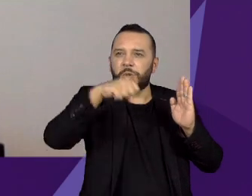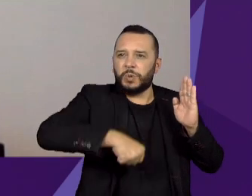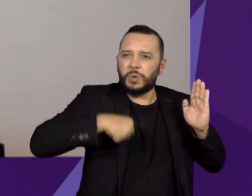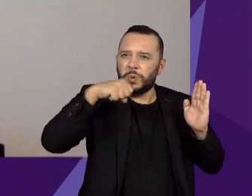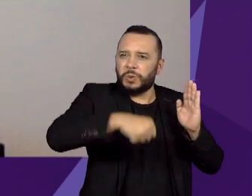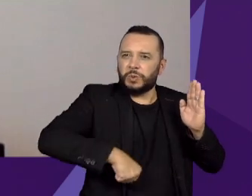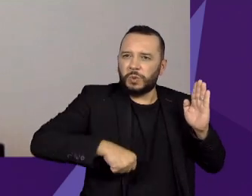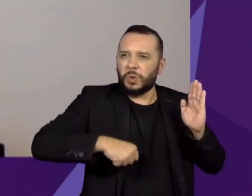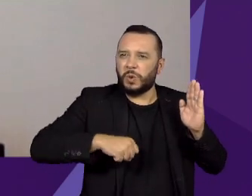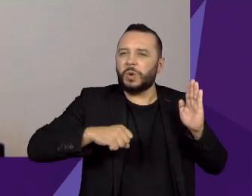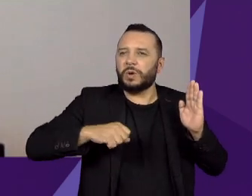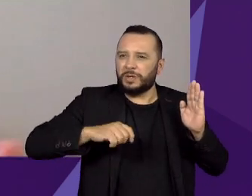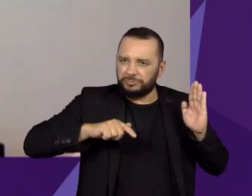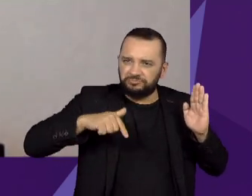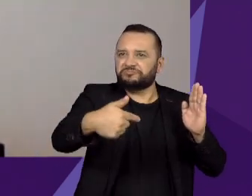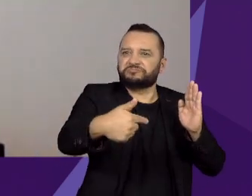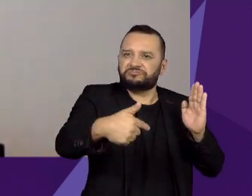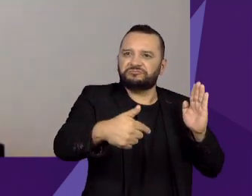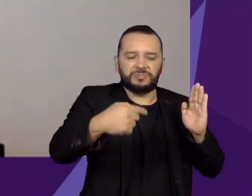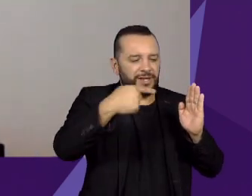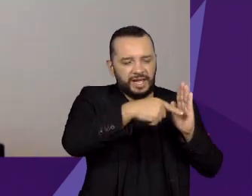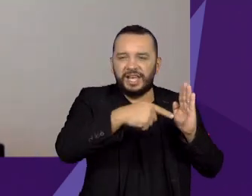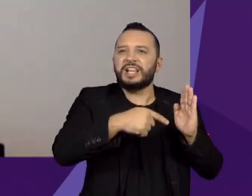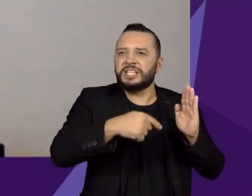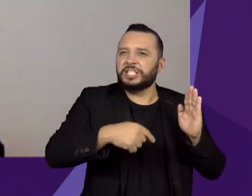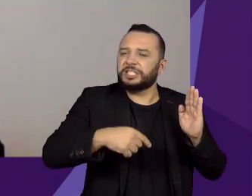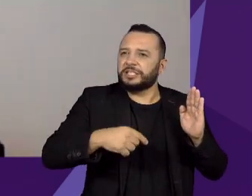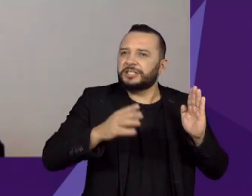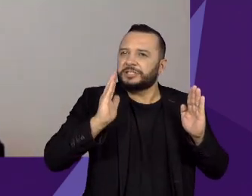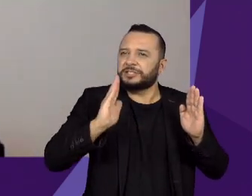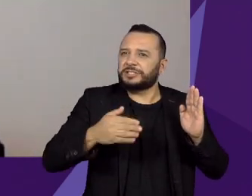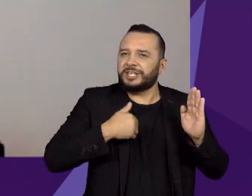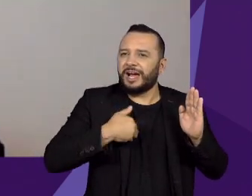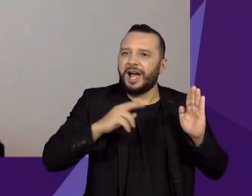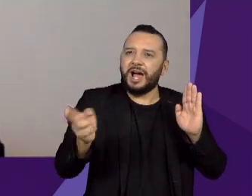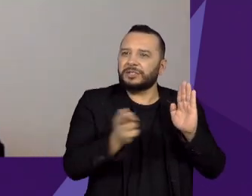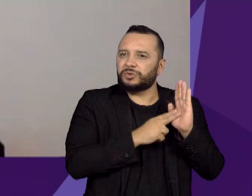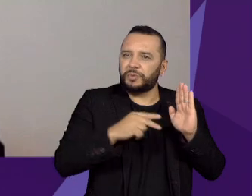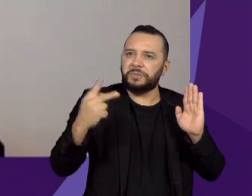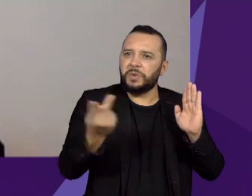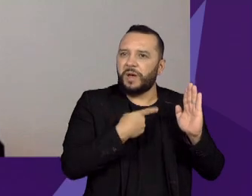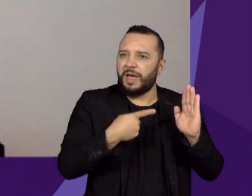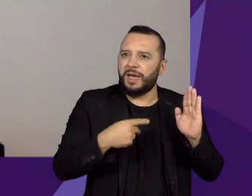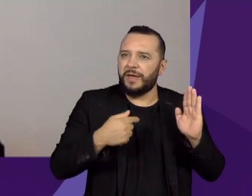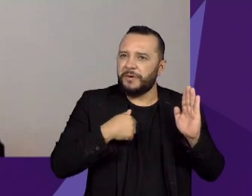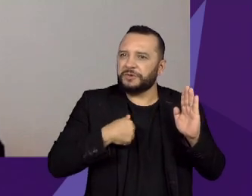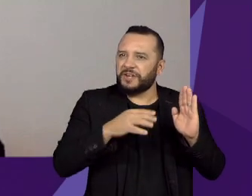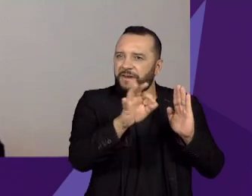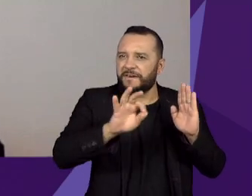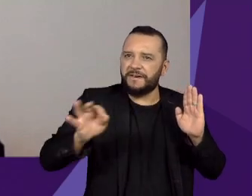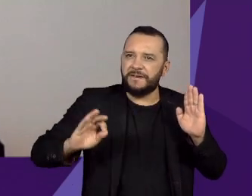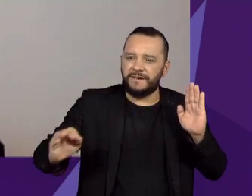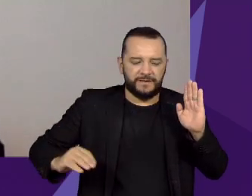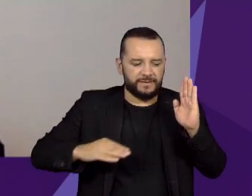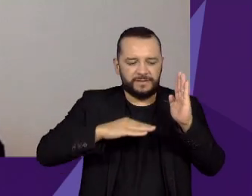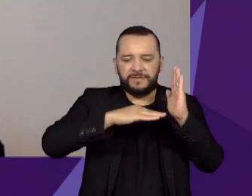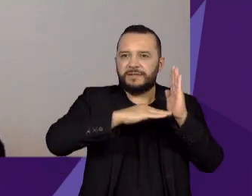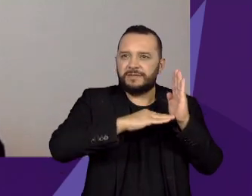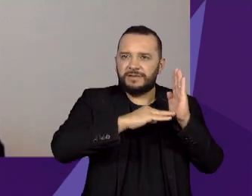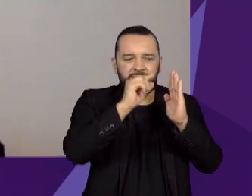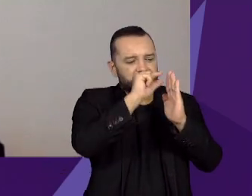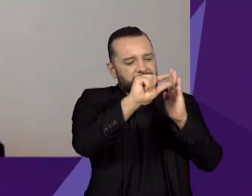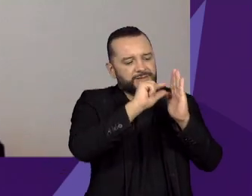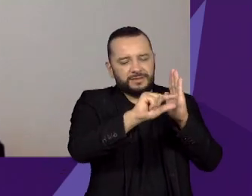se posicionou, fez o que achava que era certo, assumiu seus erros, corrigiu os seus erros quando